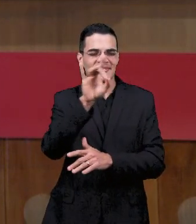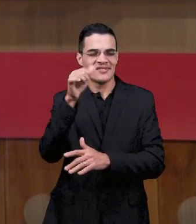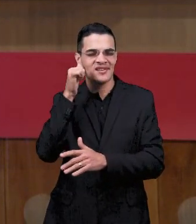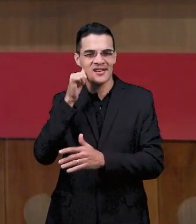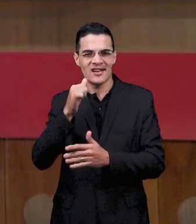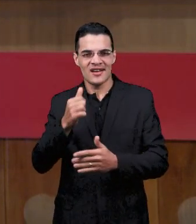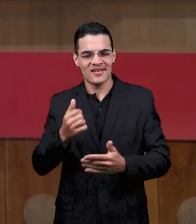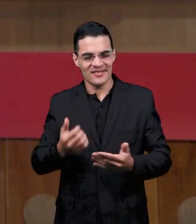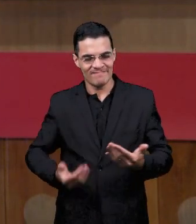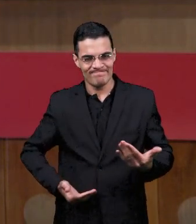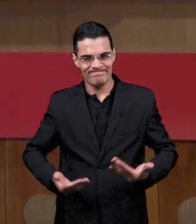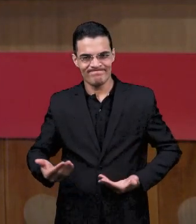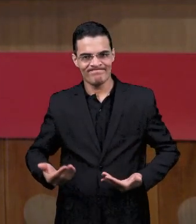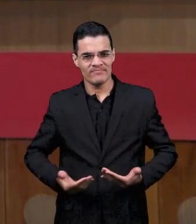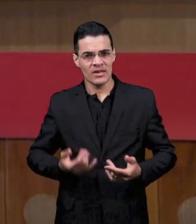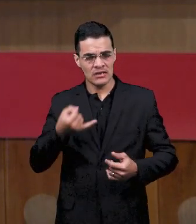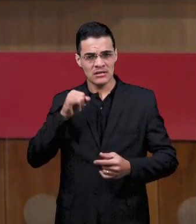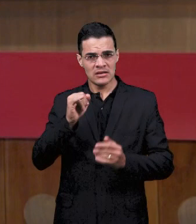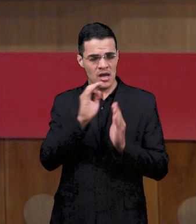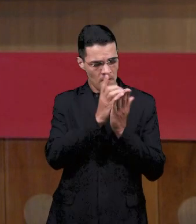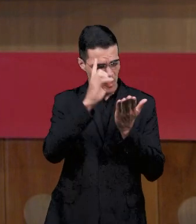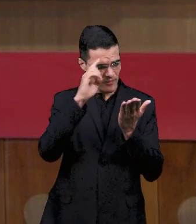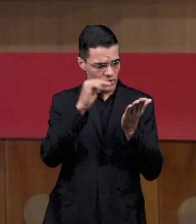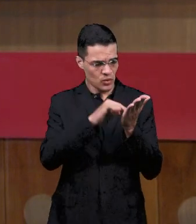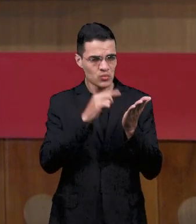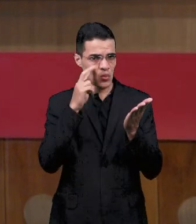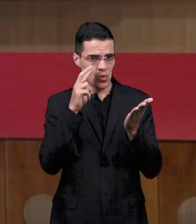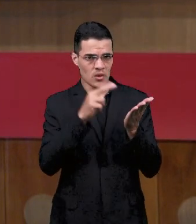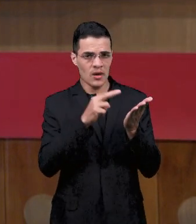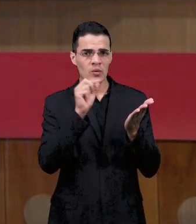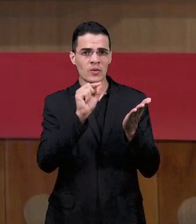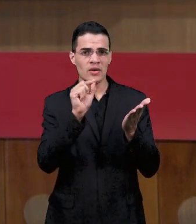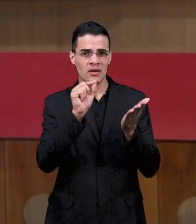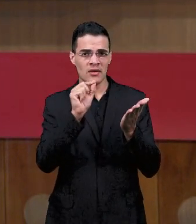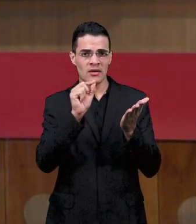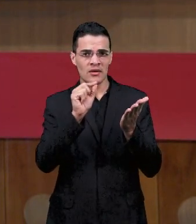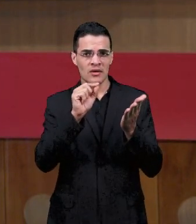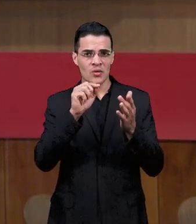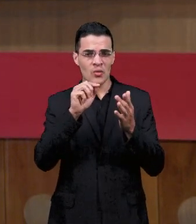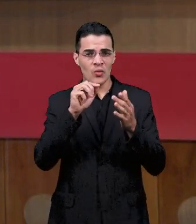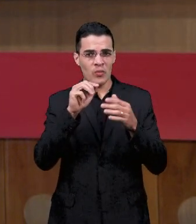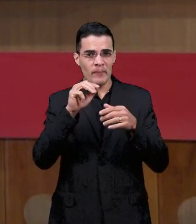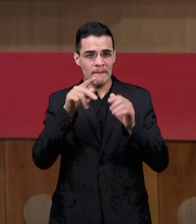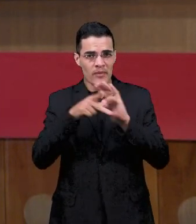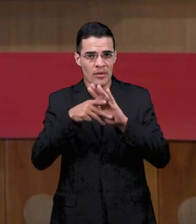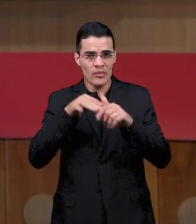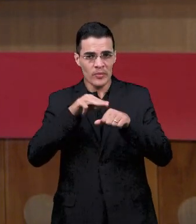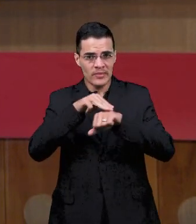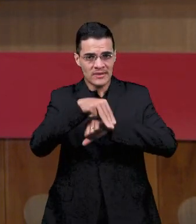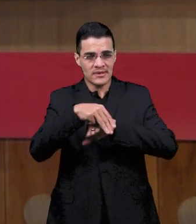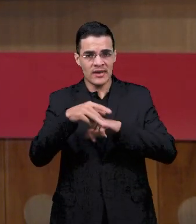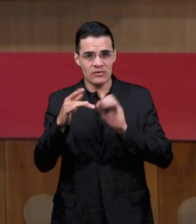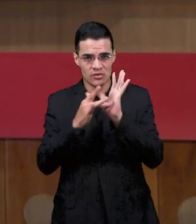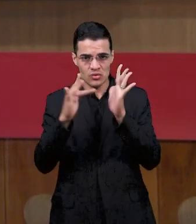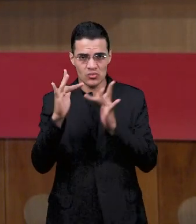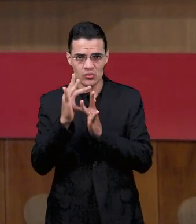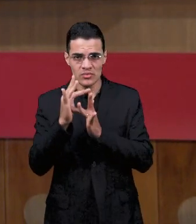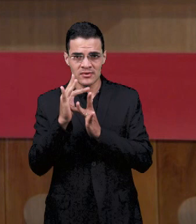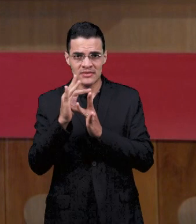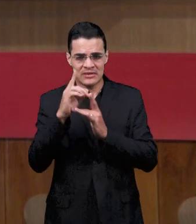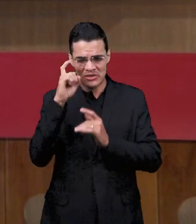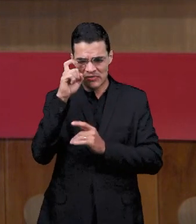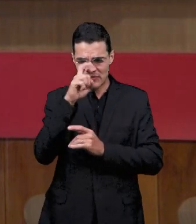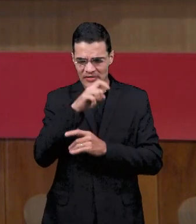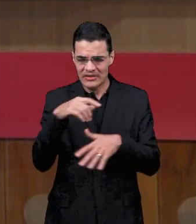no ministério do Senhor Jesus, no momento mais difícil do seu ministério, as senhoras estavam ali. Nós pegarmos Paulo,